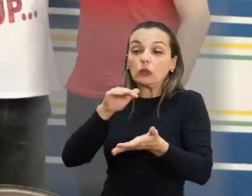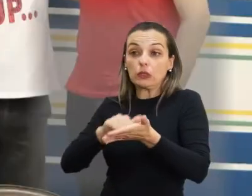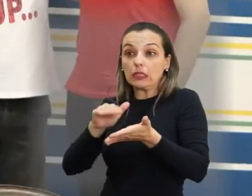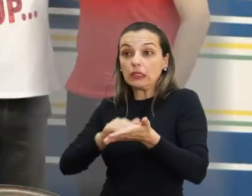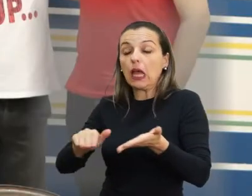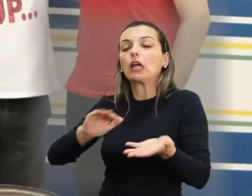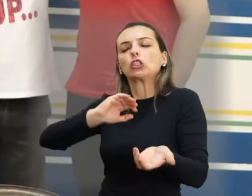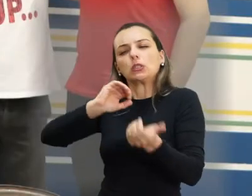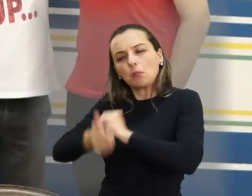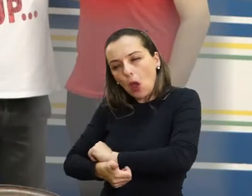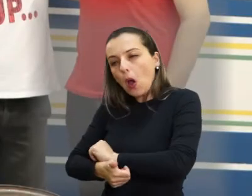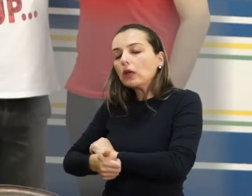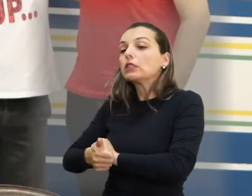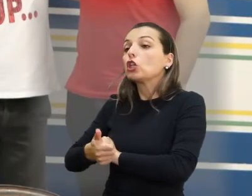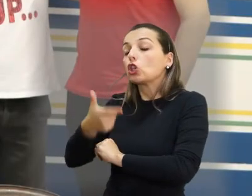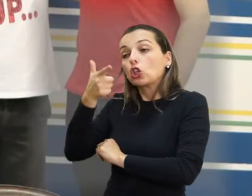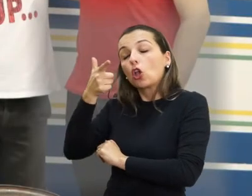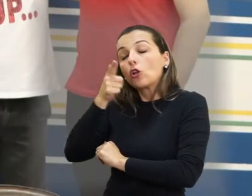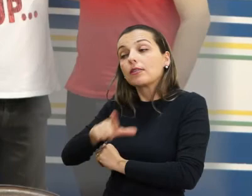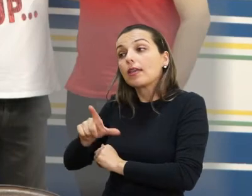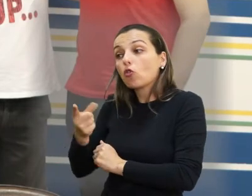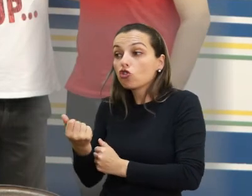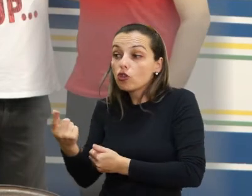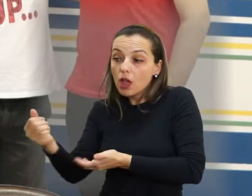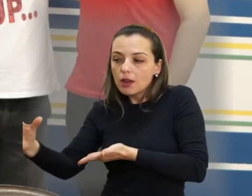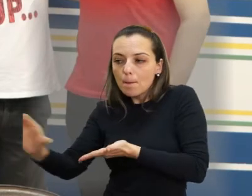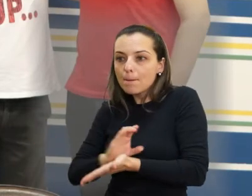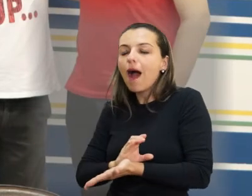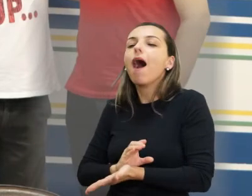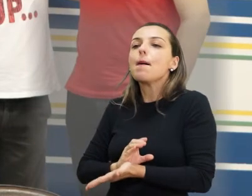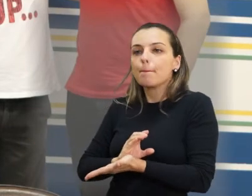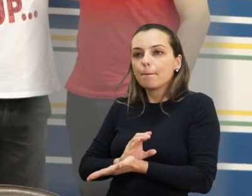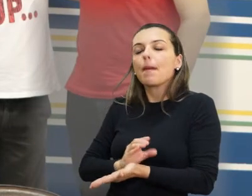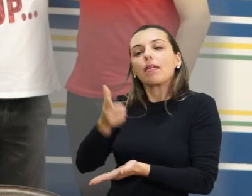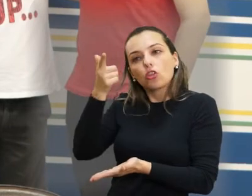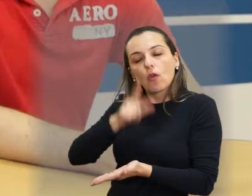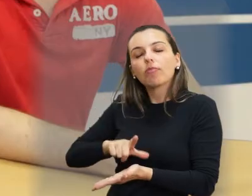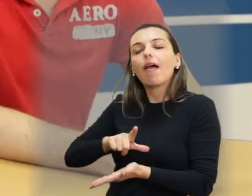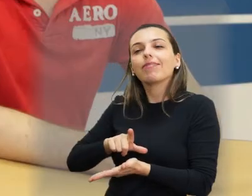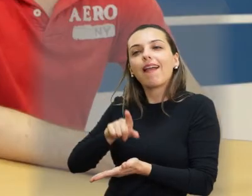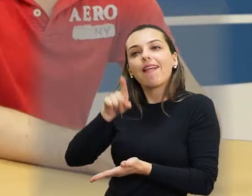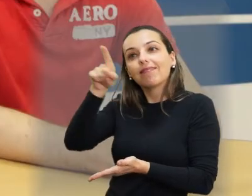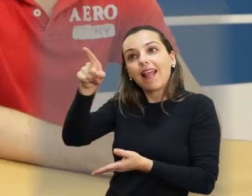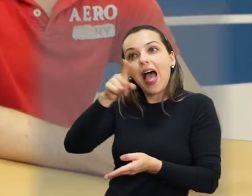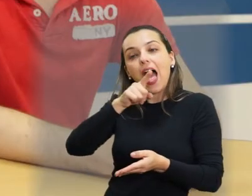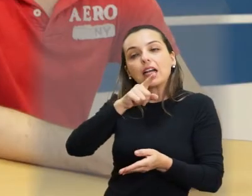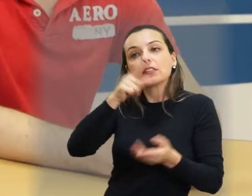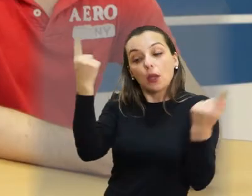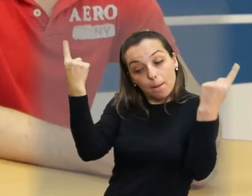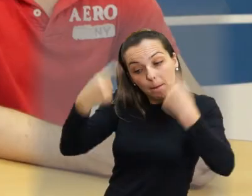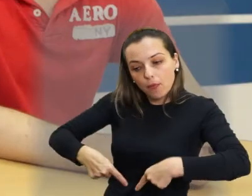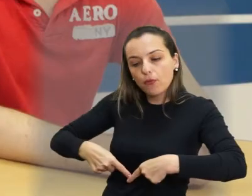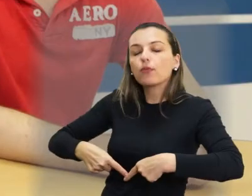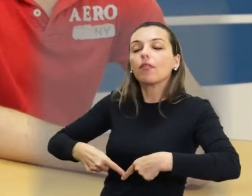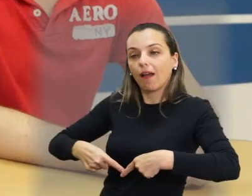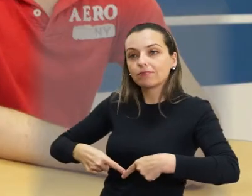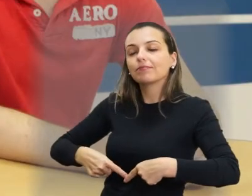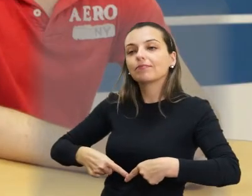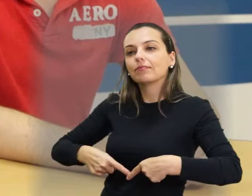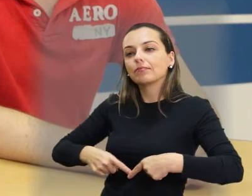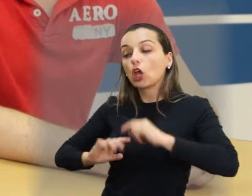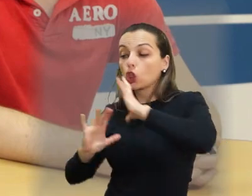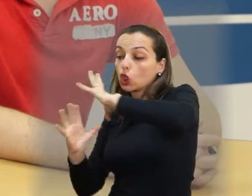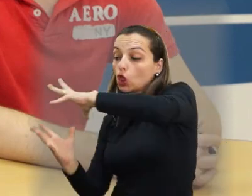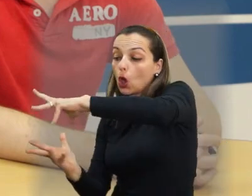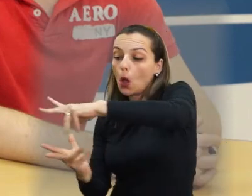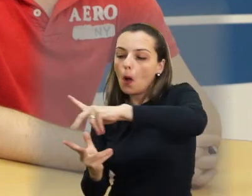com a Milena, e conseguimos patrocínio para ele, graças a Deus, para que ele possa representar a nossa cidade e o Brasil realmente